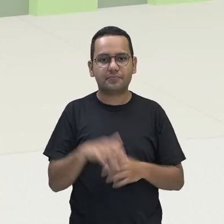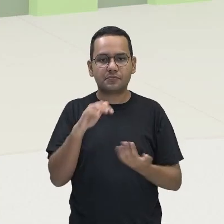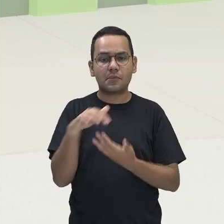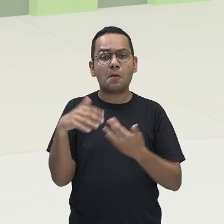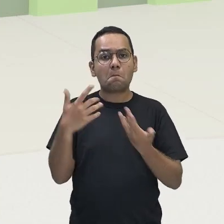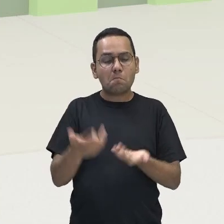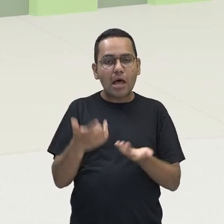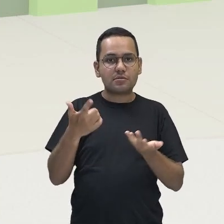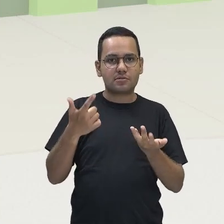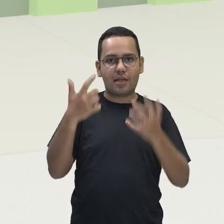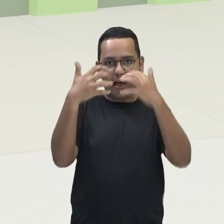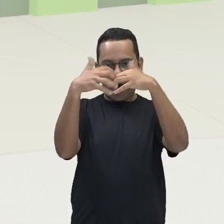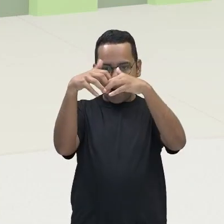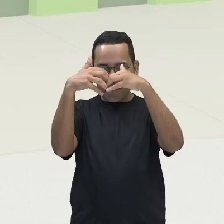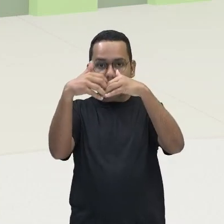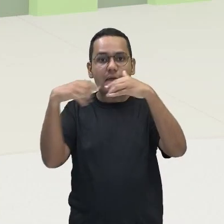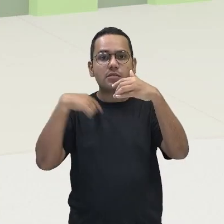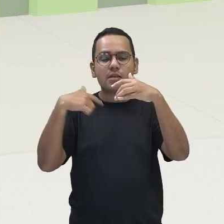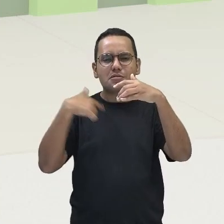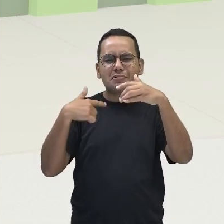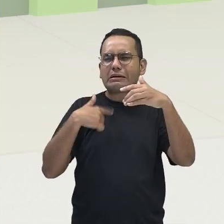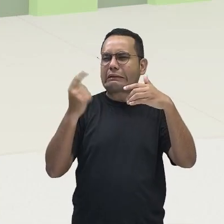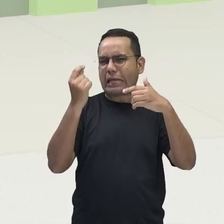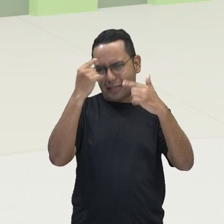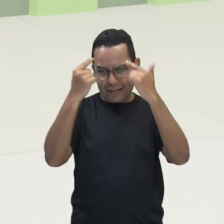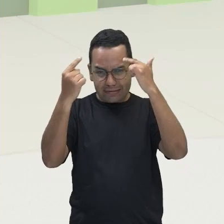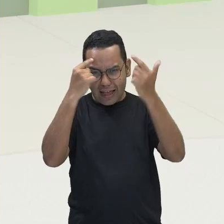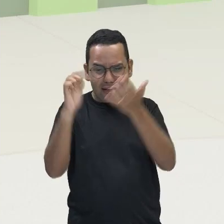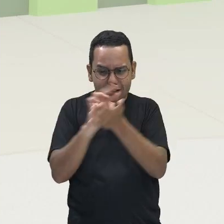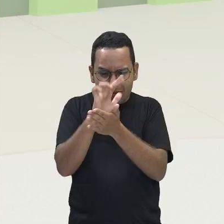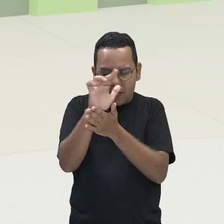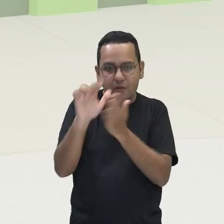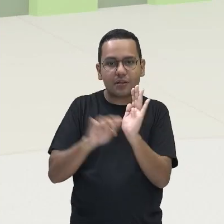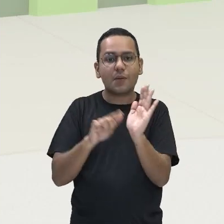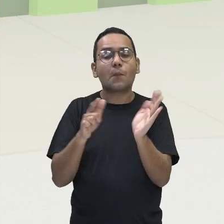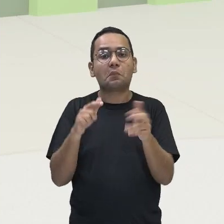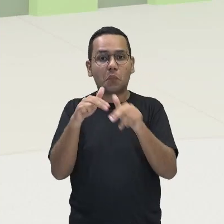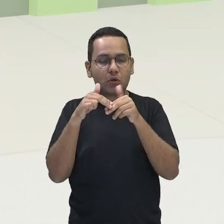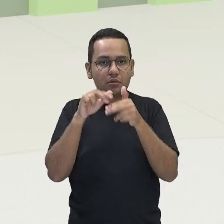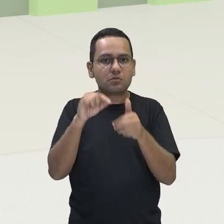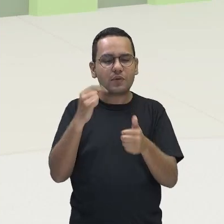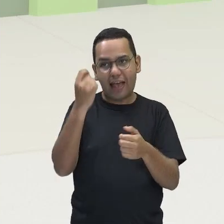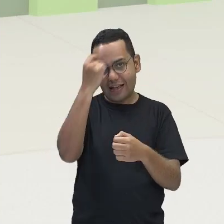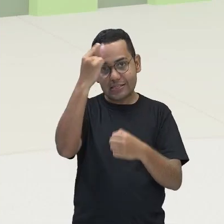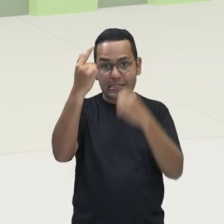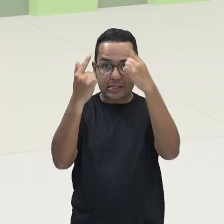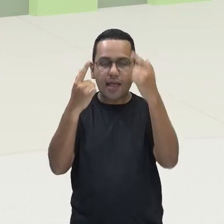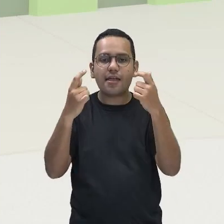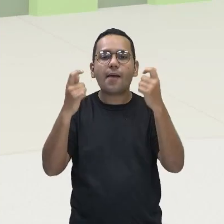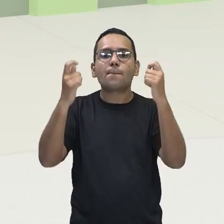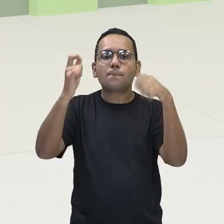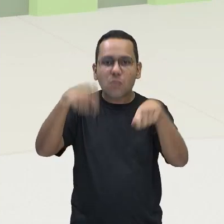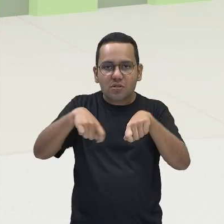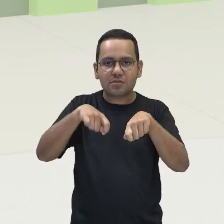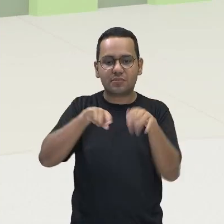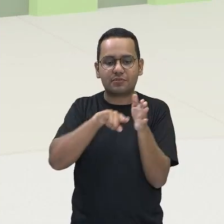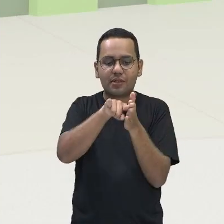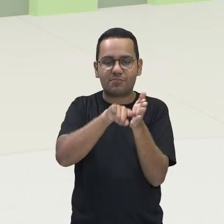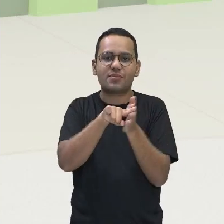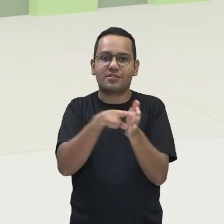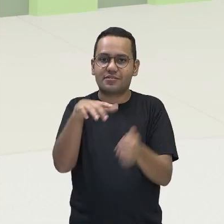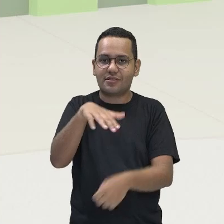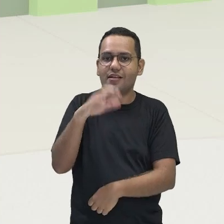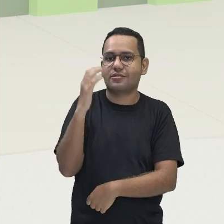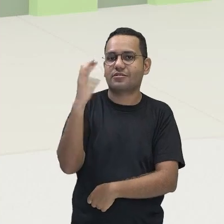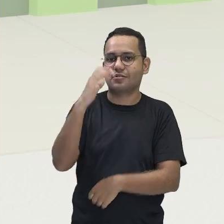e a curiosidade movimenta a pesquisa científica. Todas as grandes descobertas do